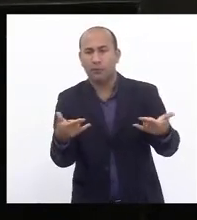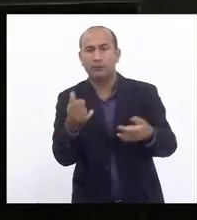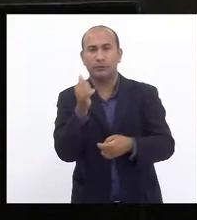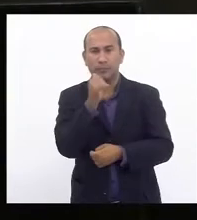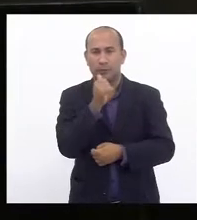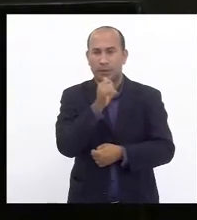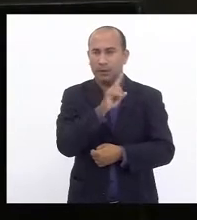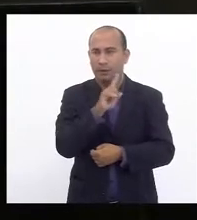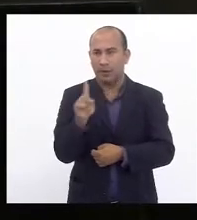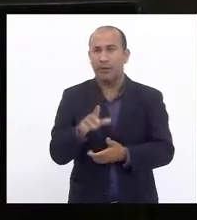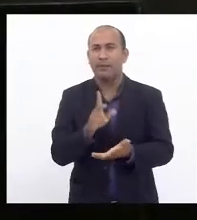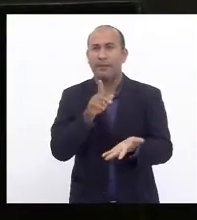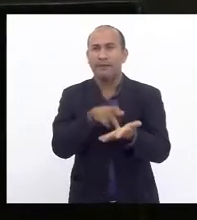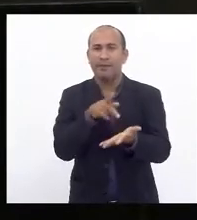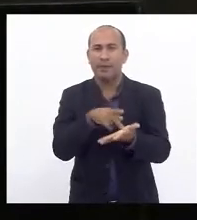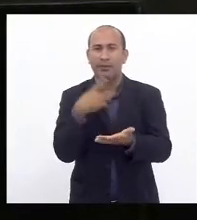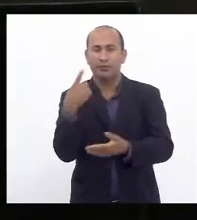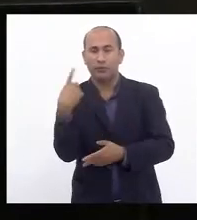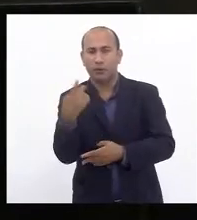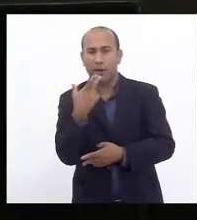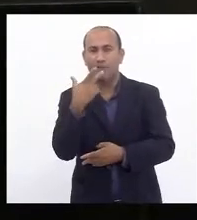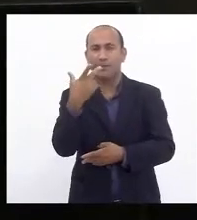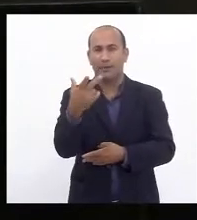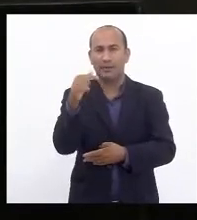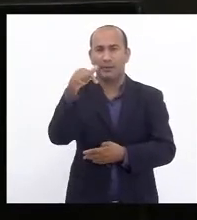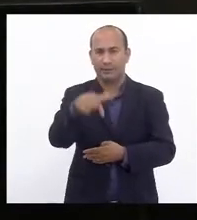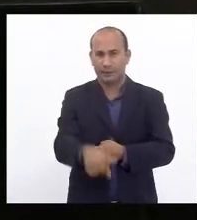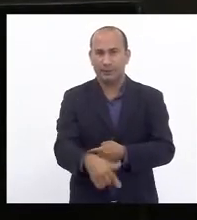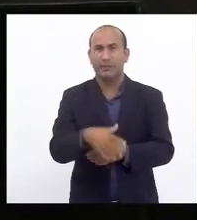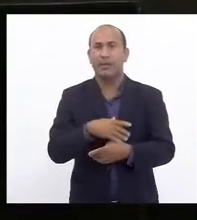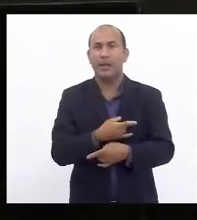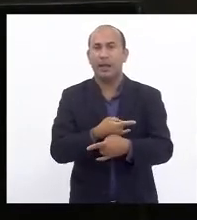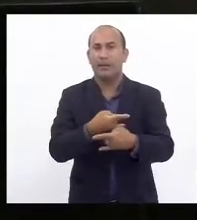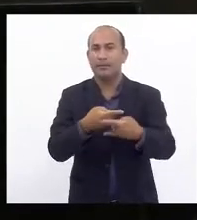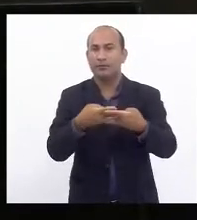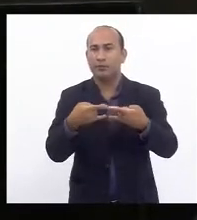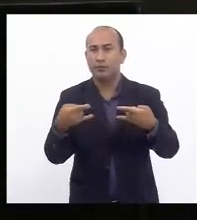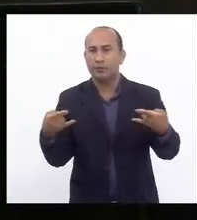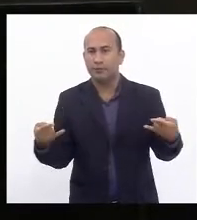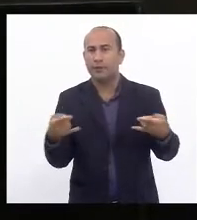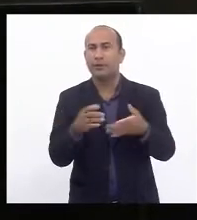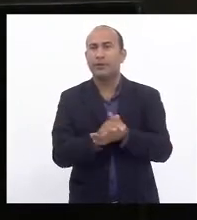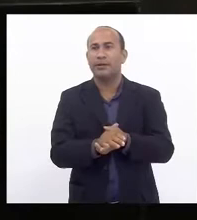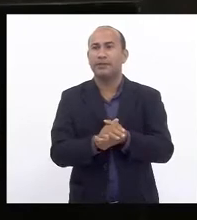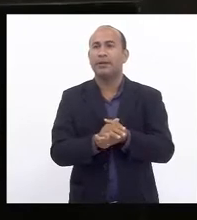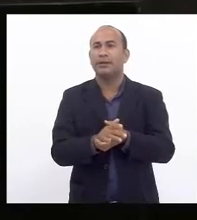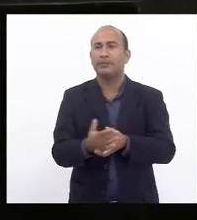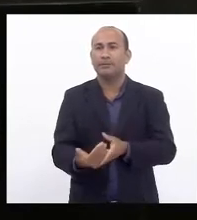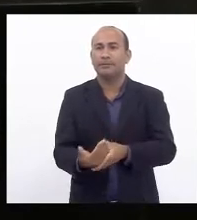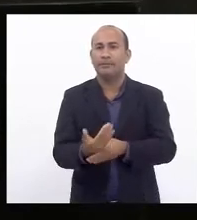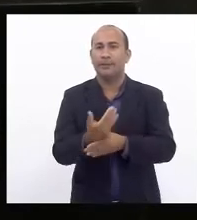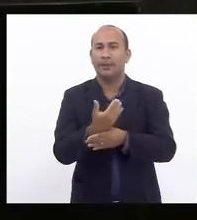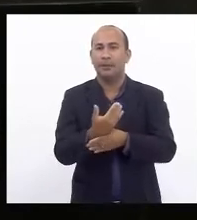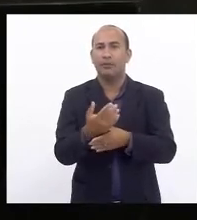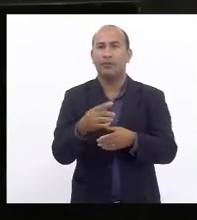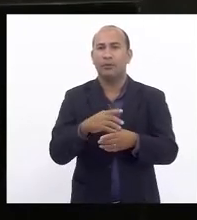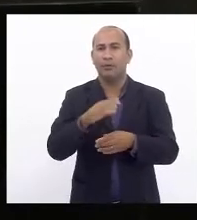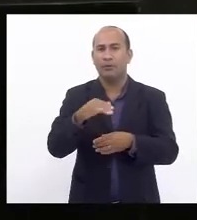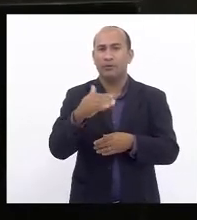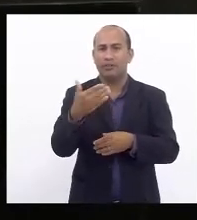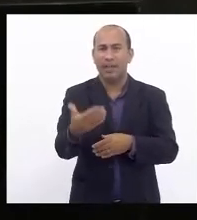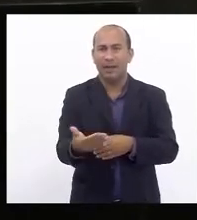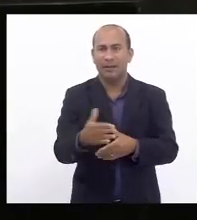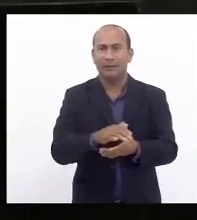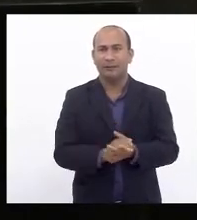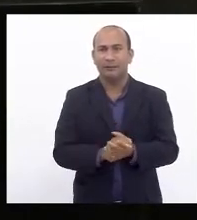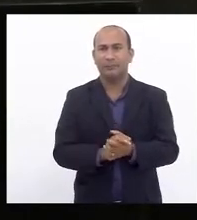Na realidade, nós estamos falando aqui de absorvente interno, externo,